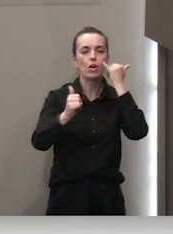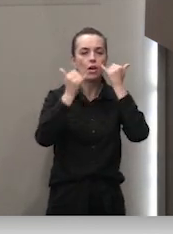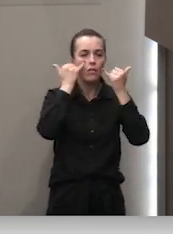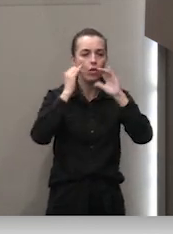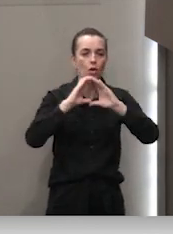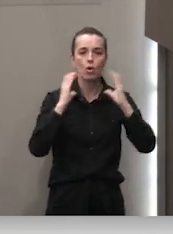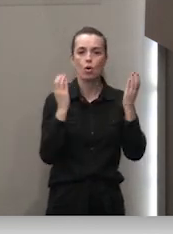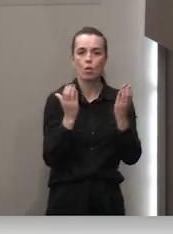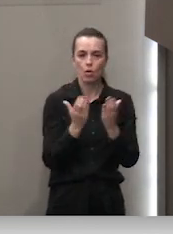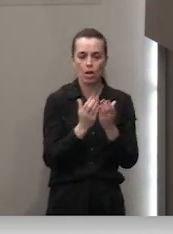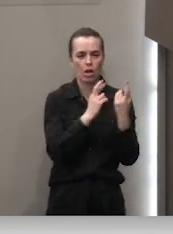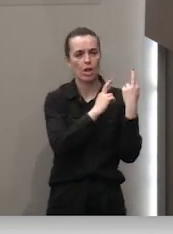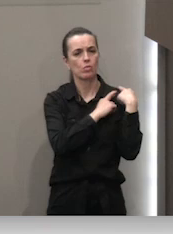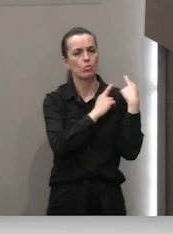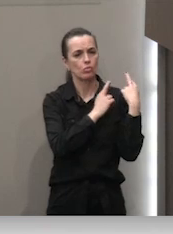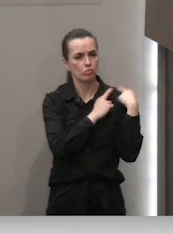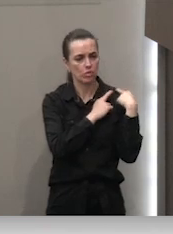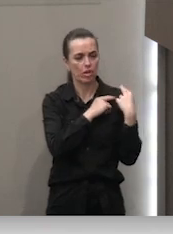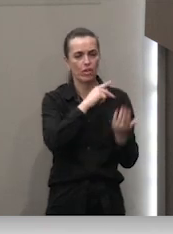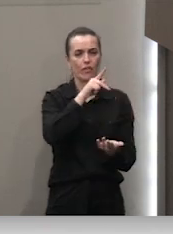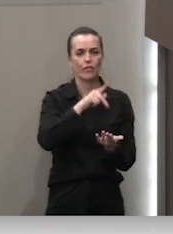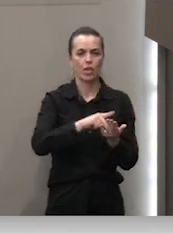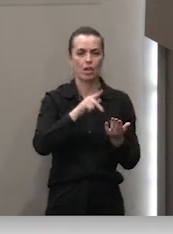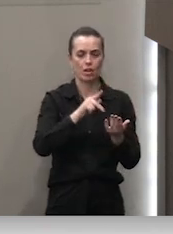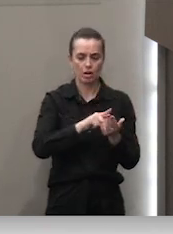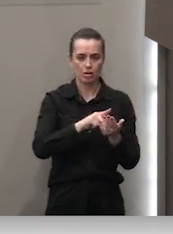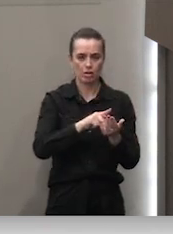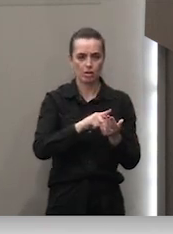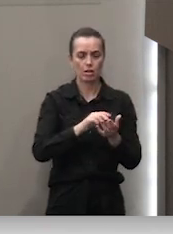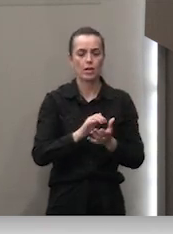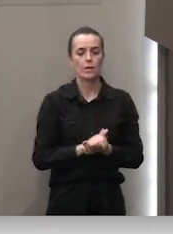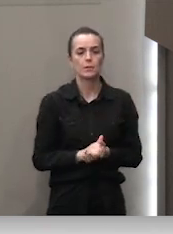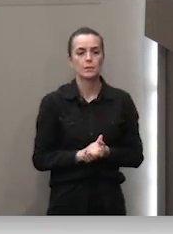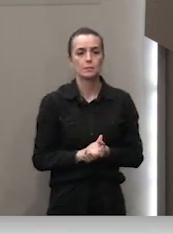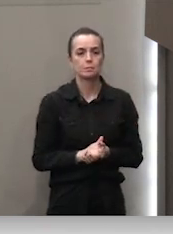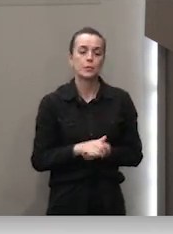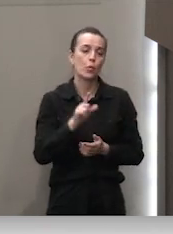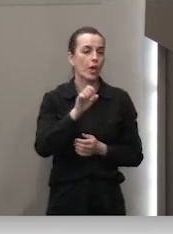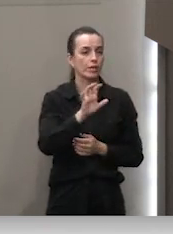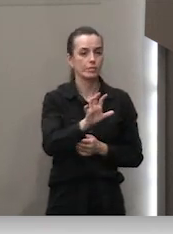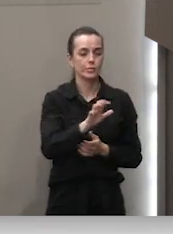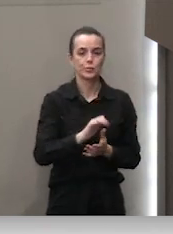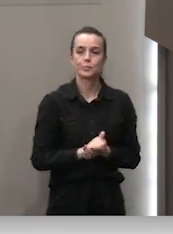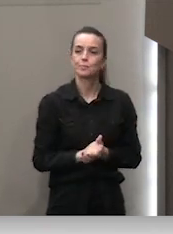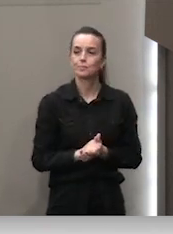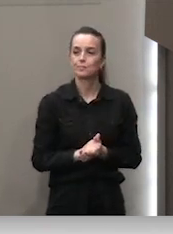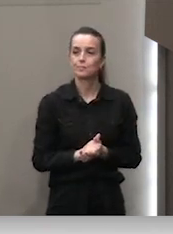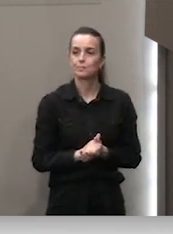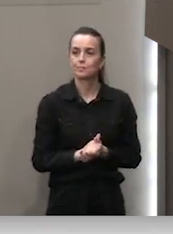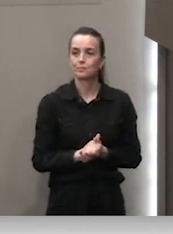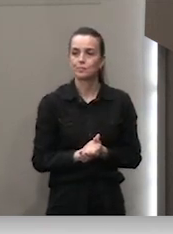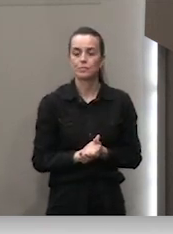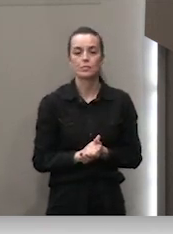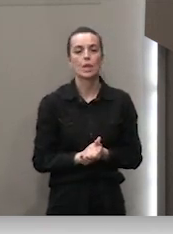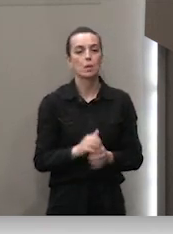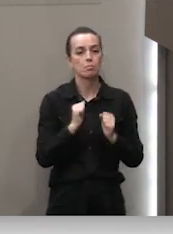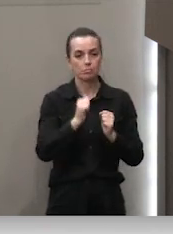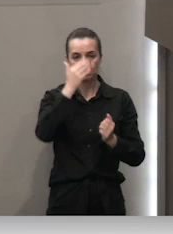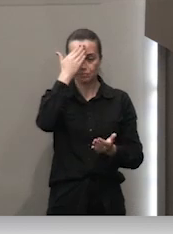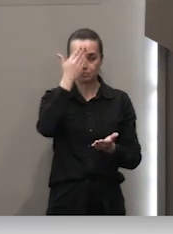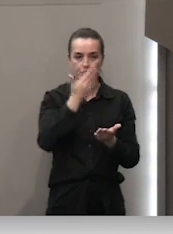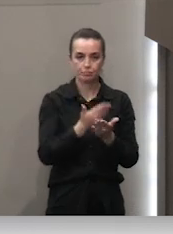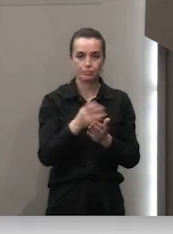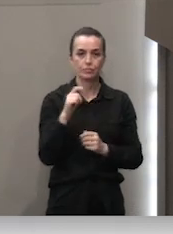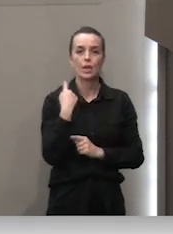com responsabilidade, com verdade. Então, é isso, meus parceiros. Podem ter certeza que nós